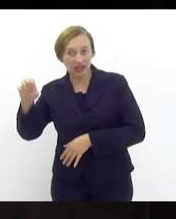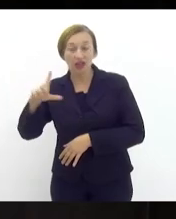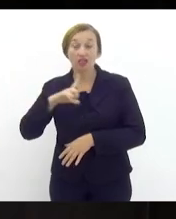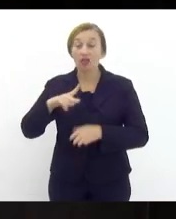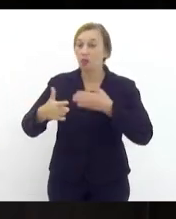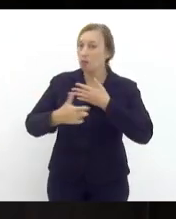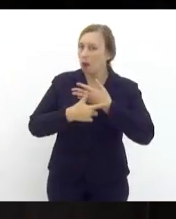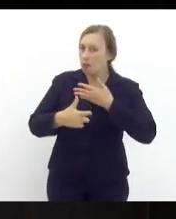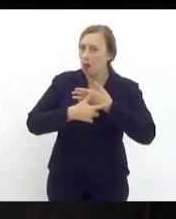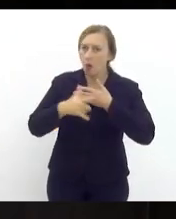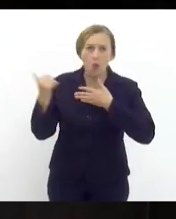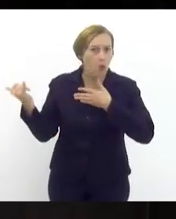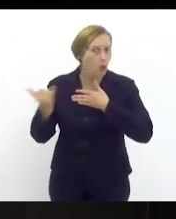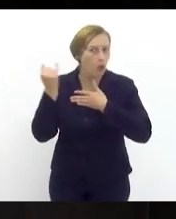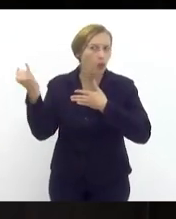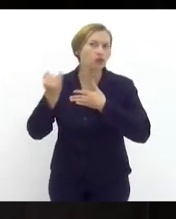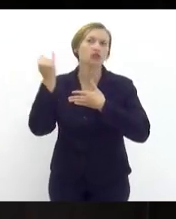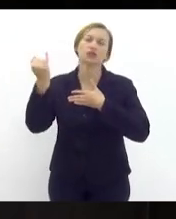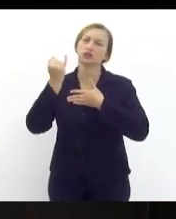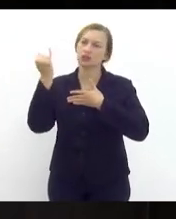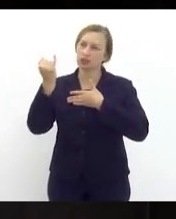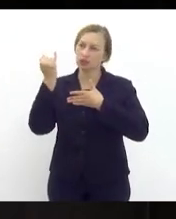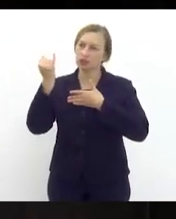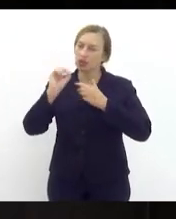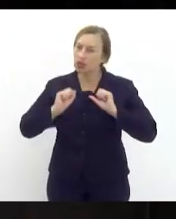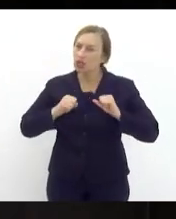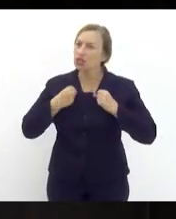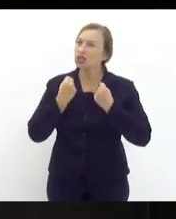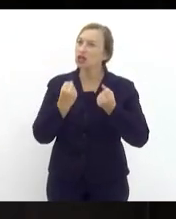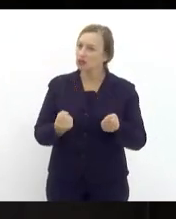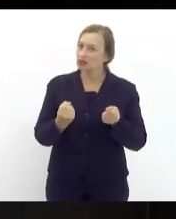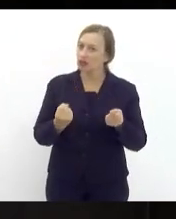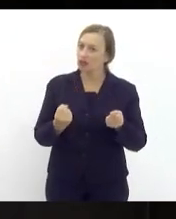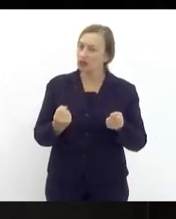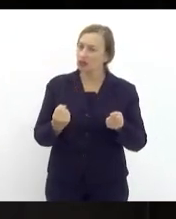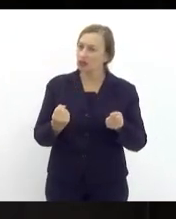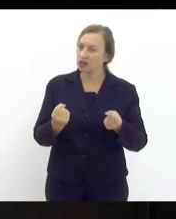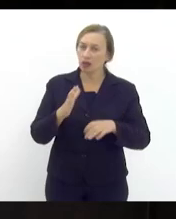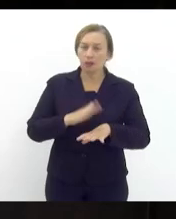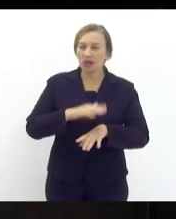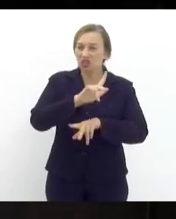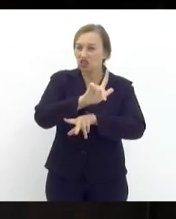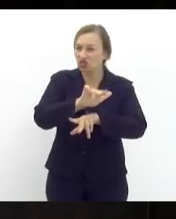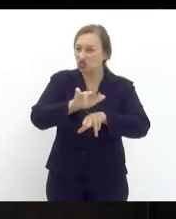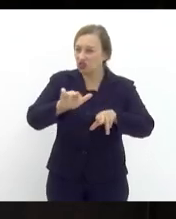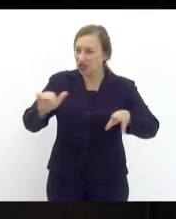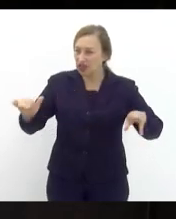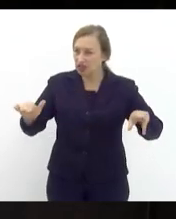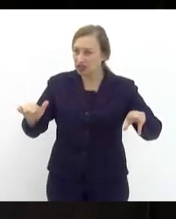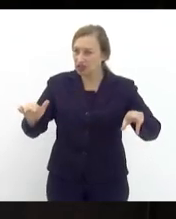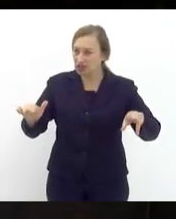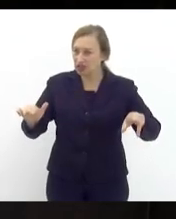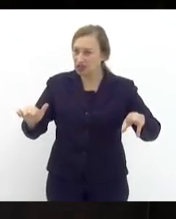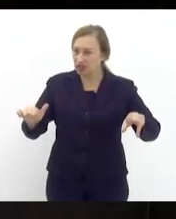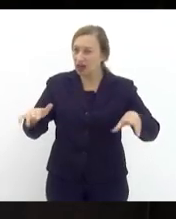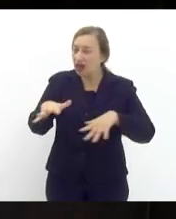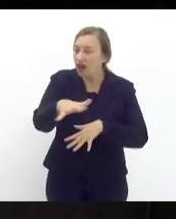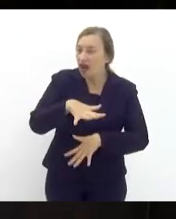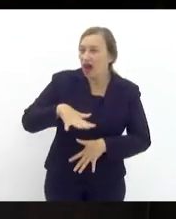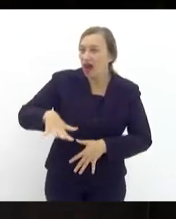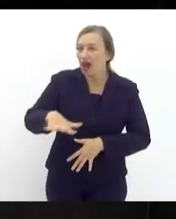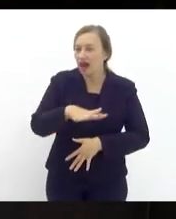papel importantíssimo em defesa das mais diversas unidades